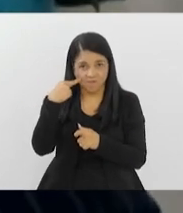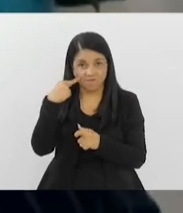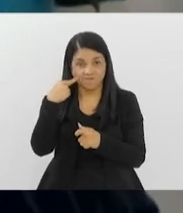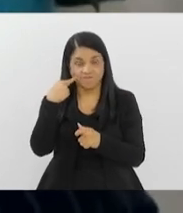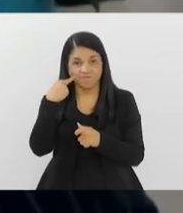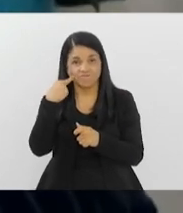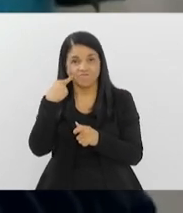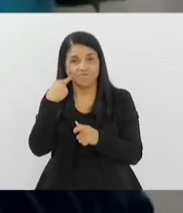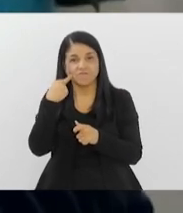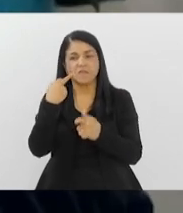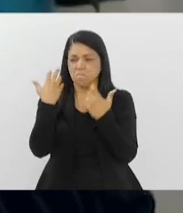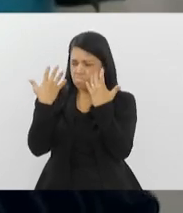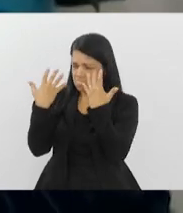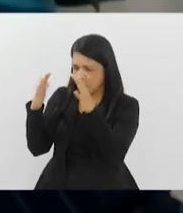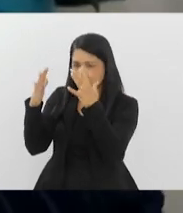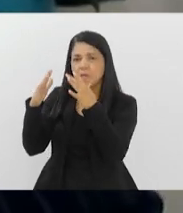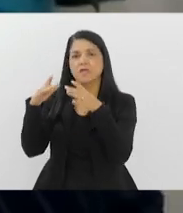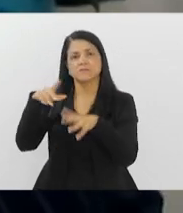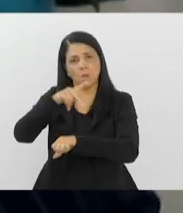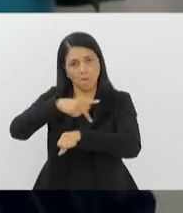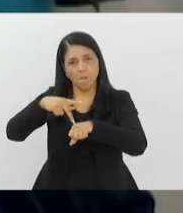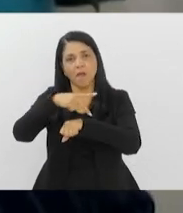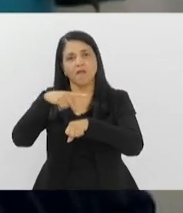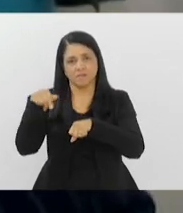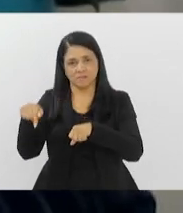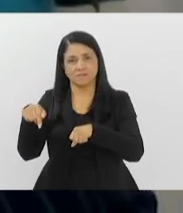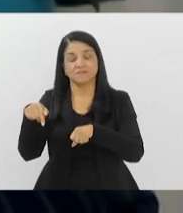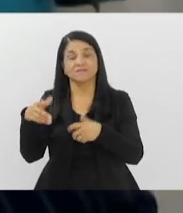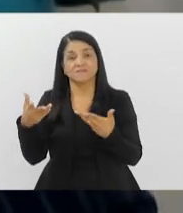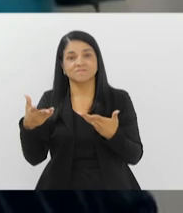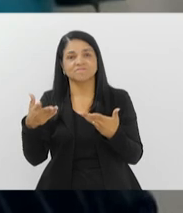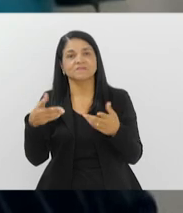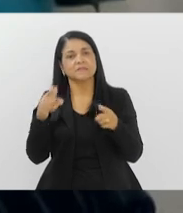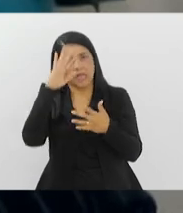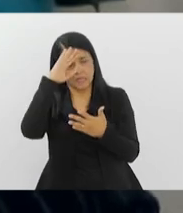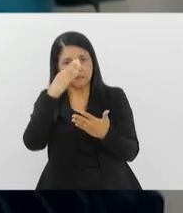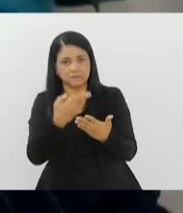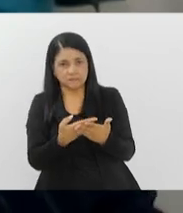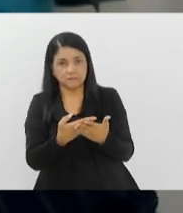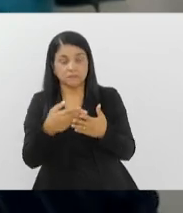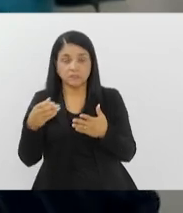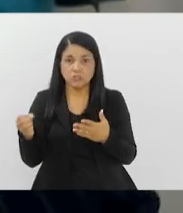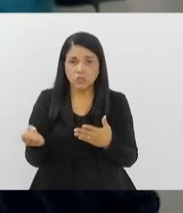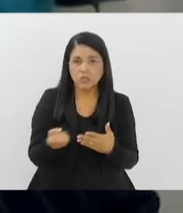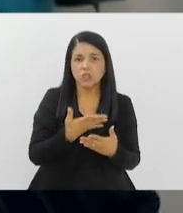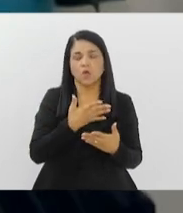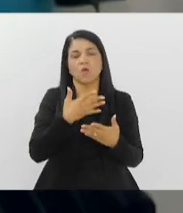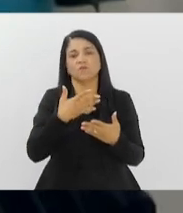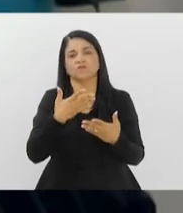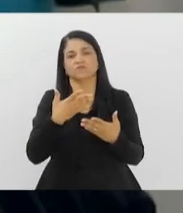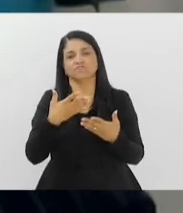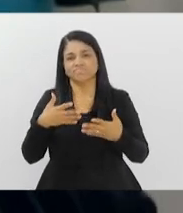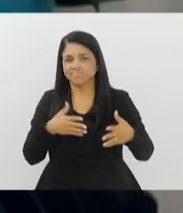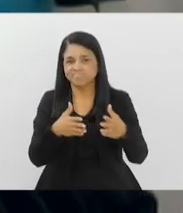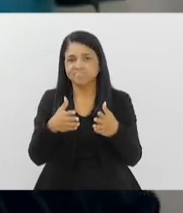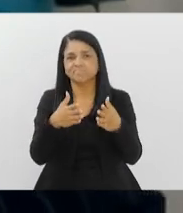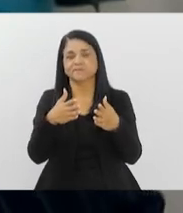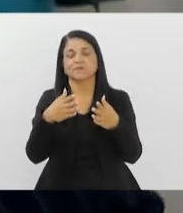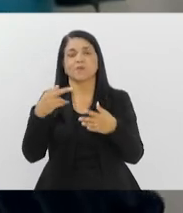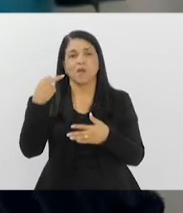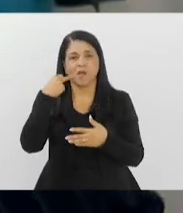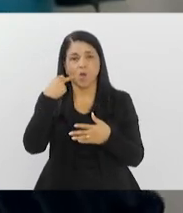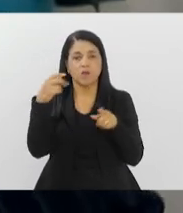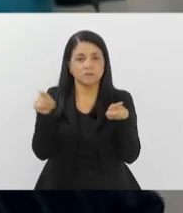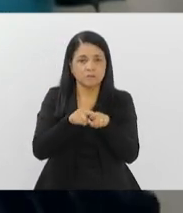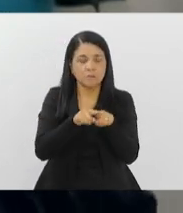e a dar os parabéns à Angola, também queremos que neste novo caminho que Angola está a fazer, o Brasil também